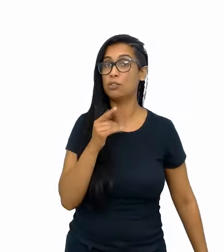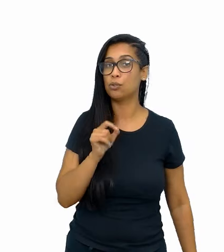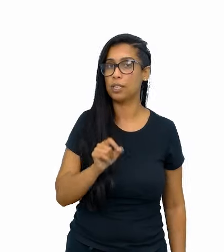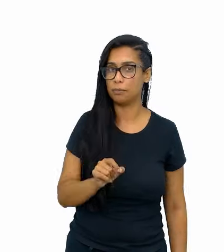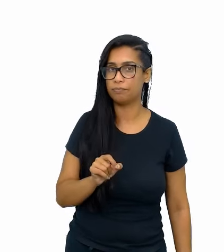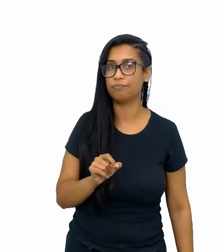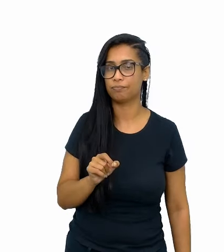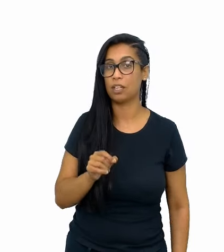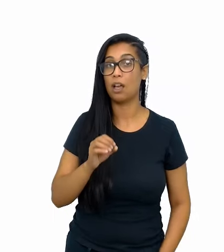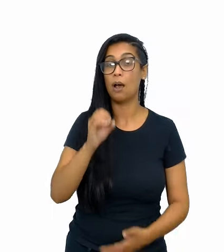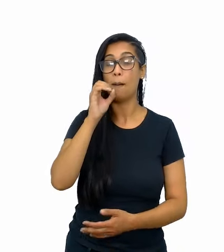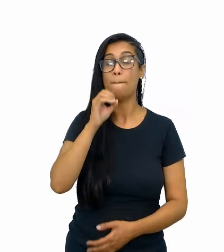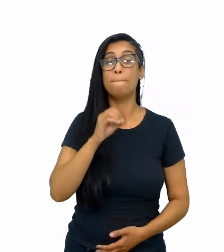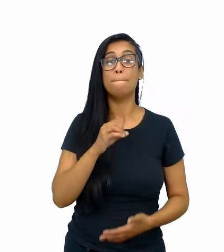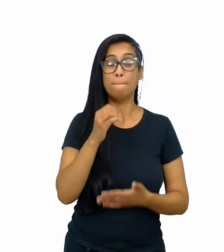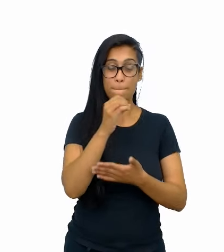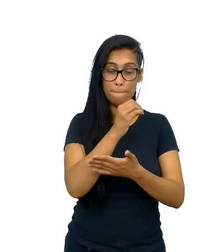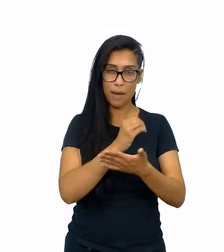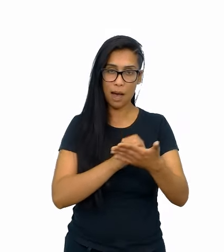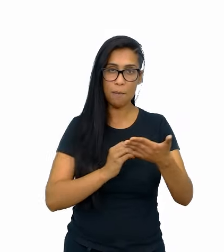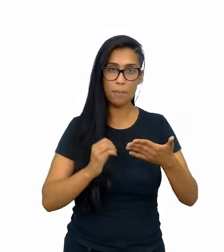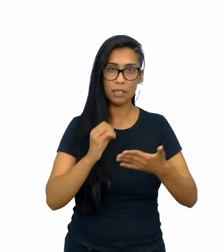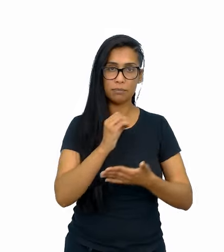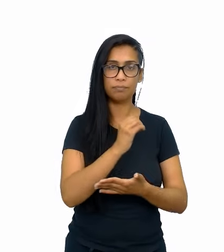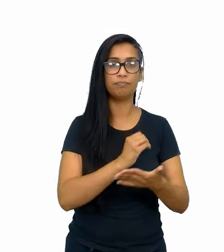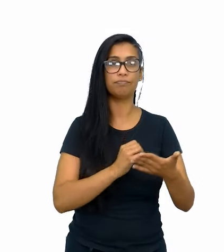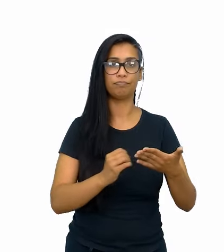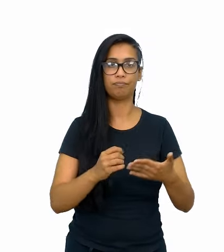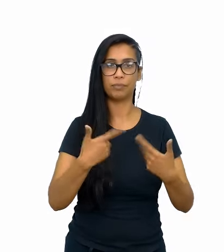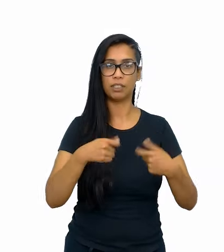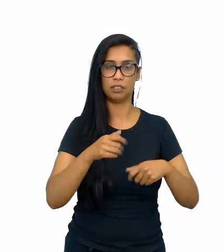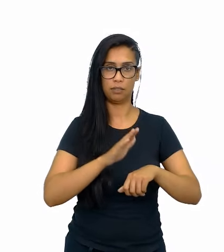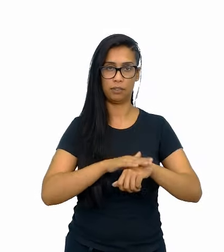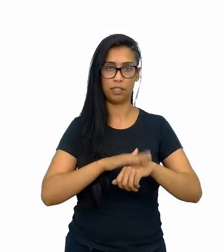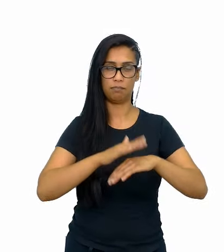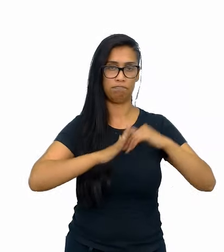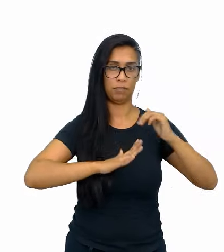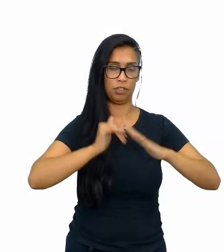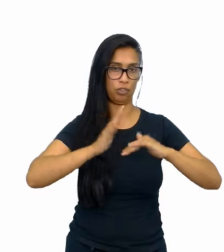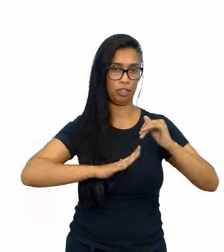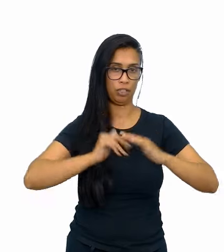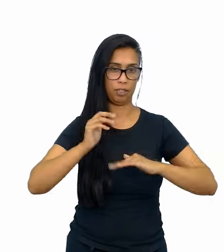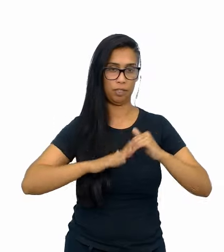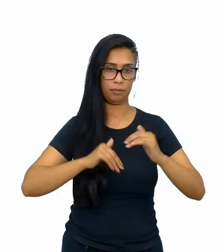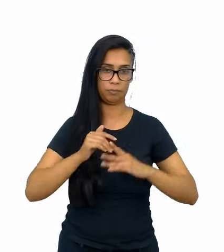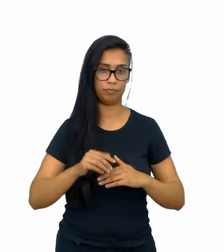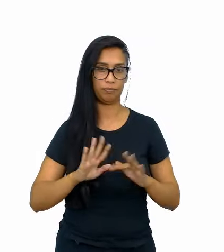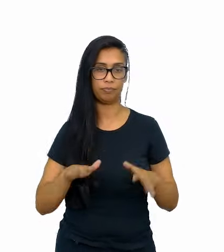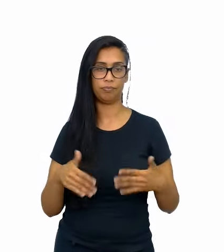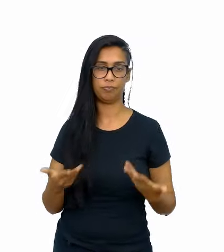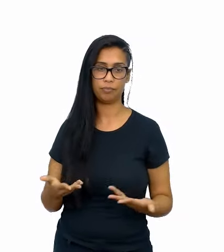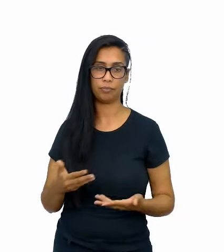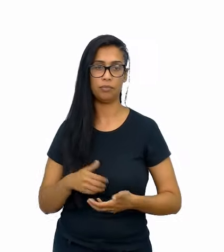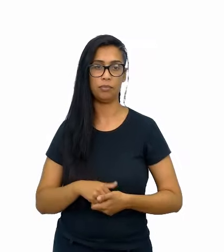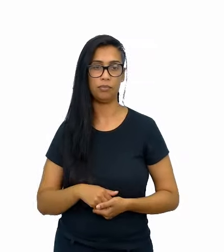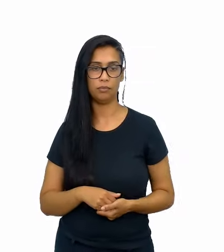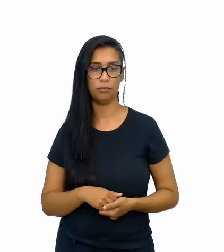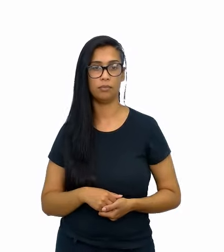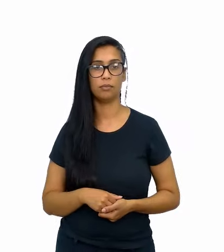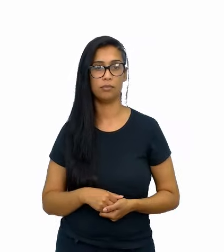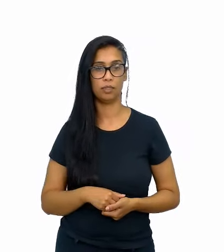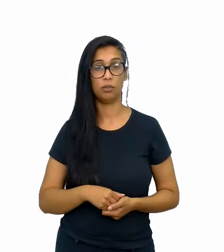os acontecimentos de um dia marcante, memorável, que vai dar suporte para que essa produção aconteça lá na